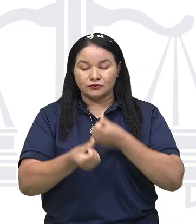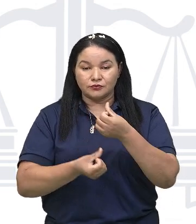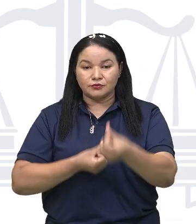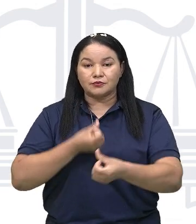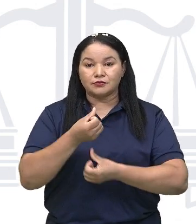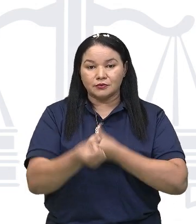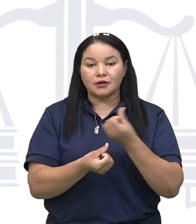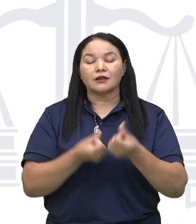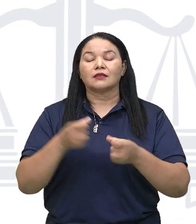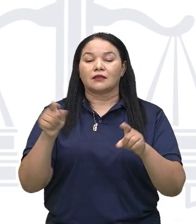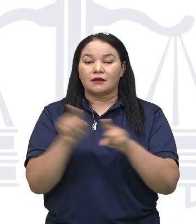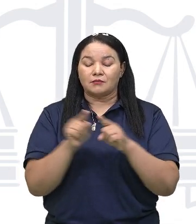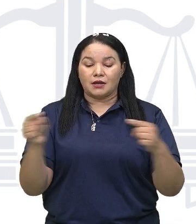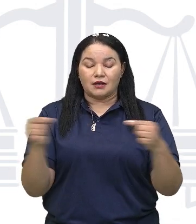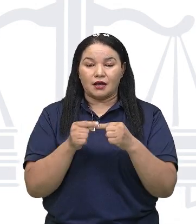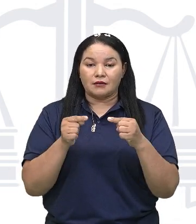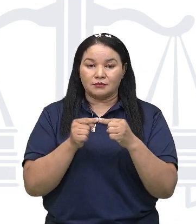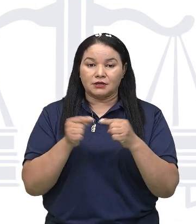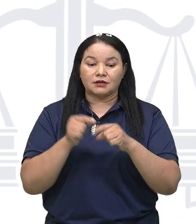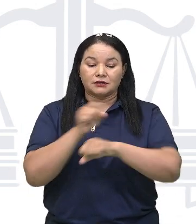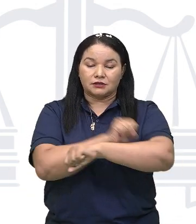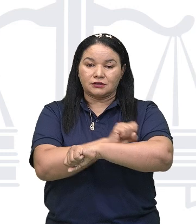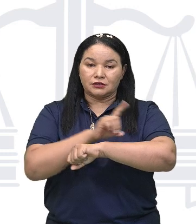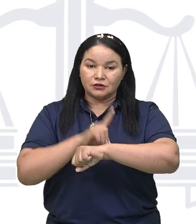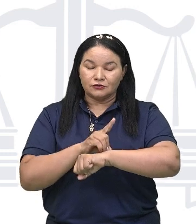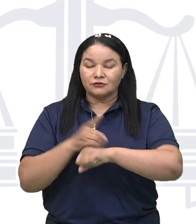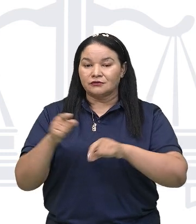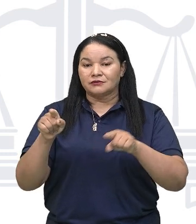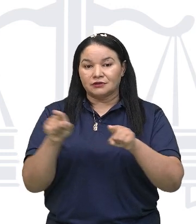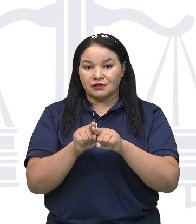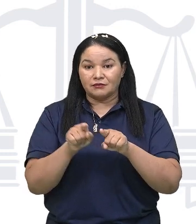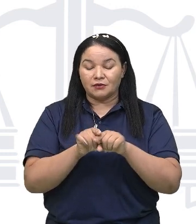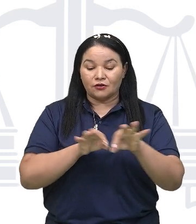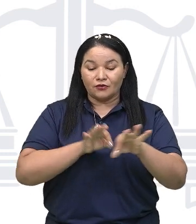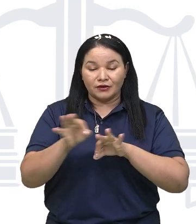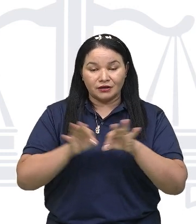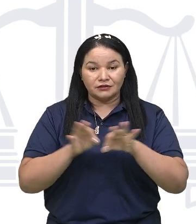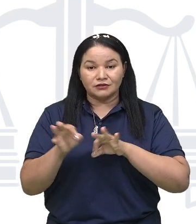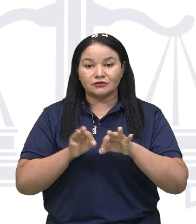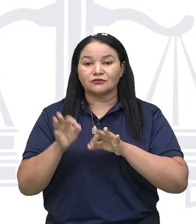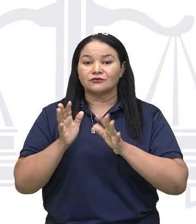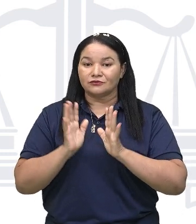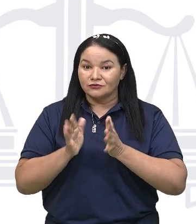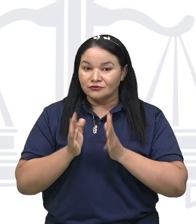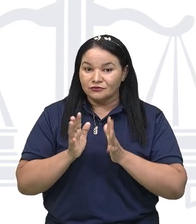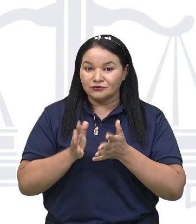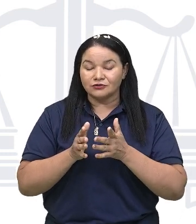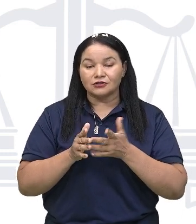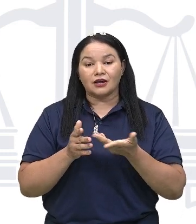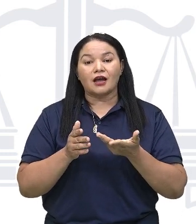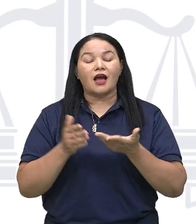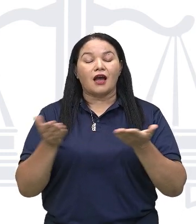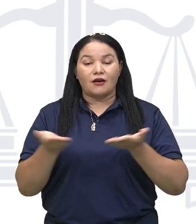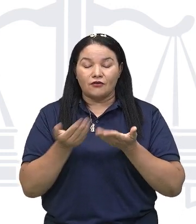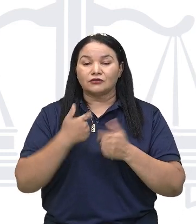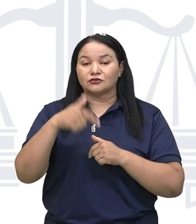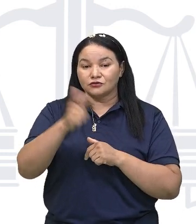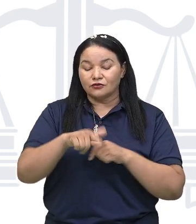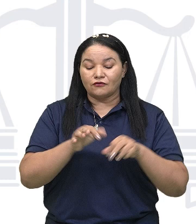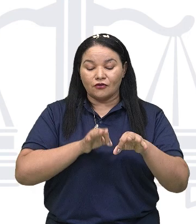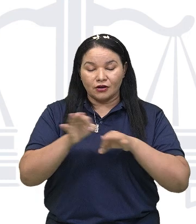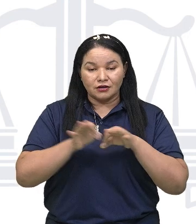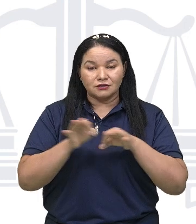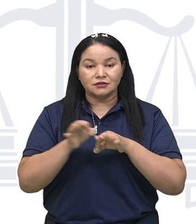aderir aí, está a SEDUC, né? A SEDUC já trabalha assim, então agora nós estávamos nos organizando para